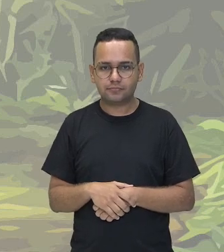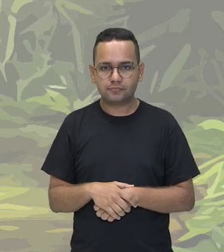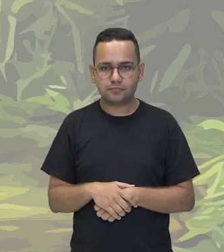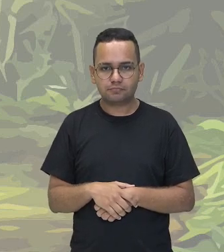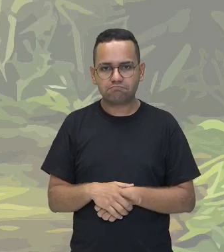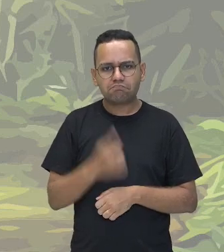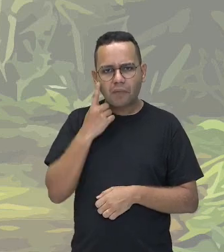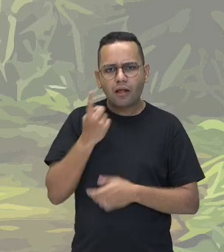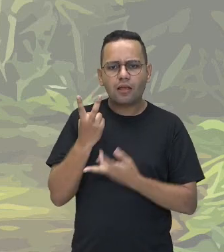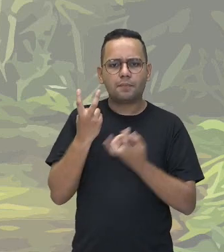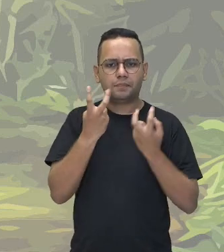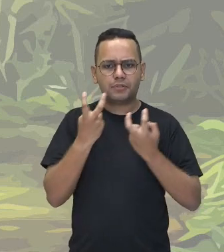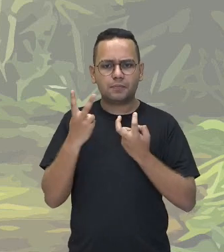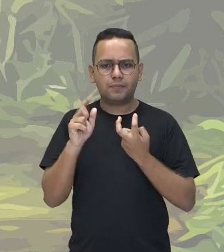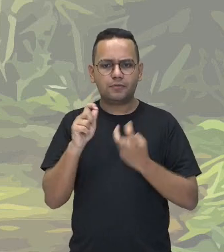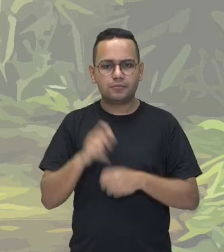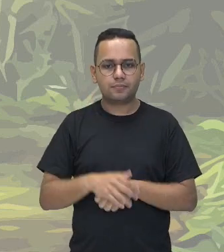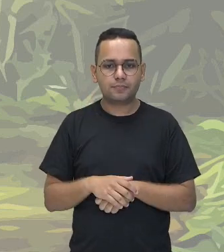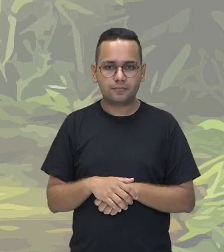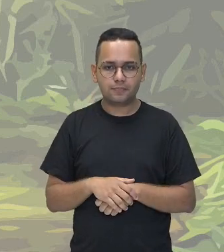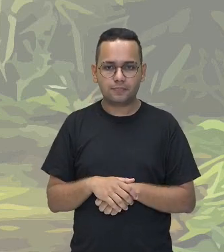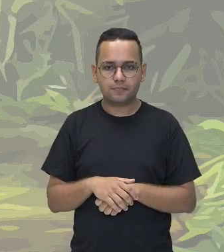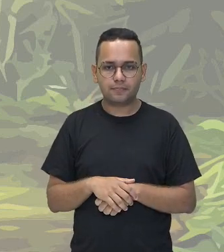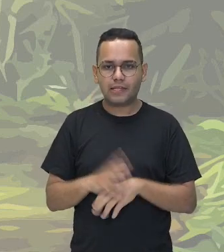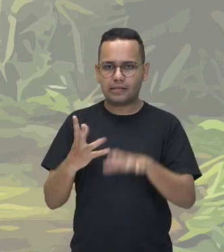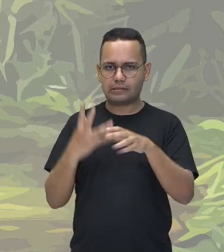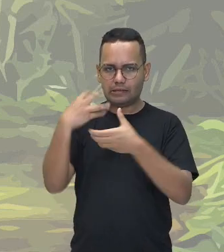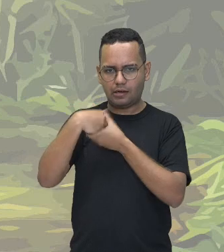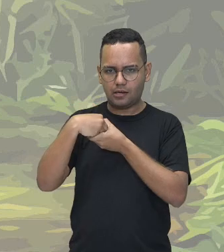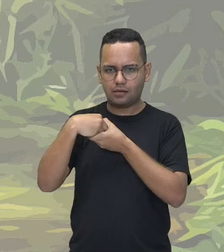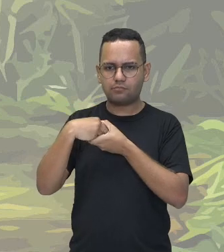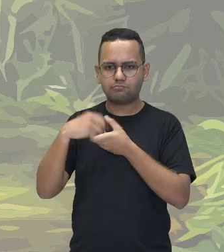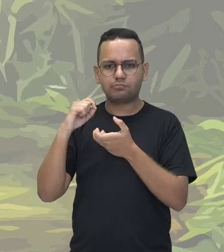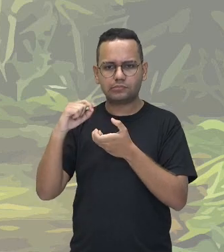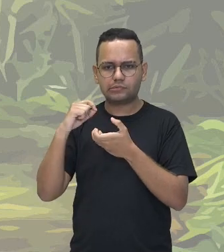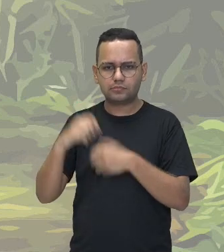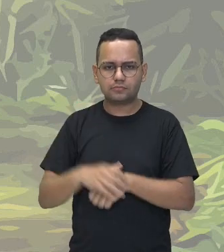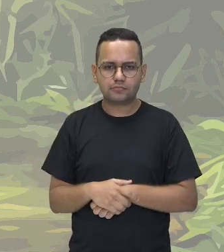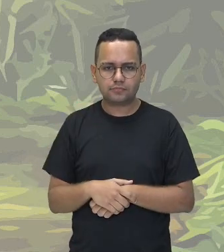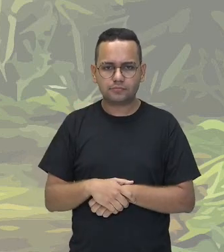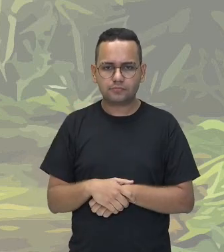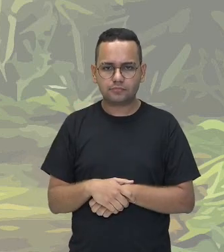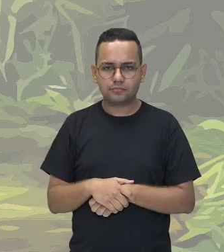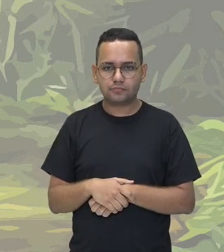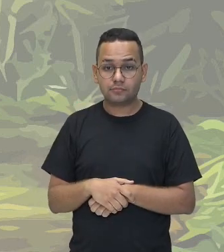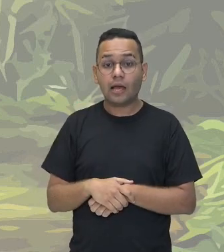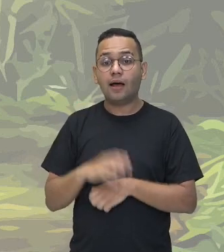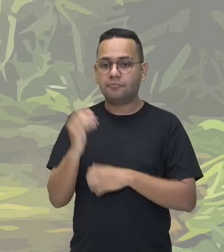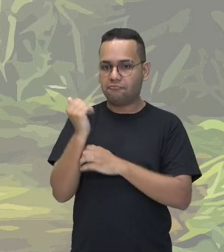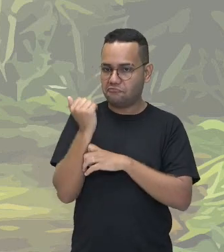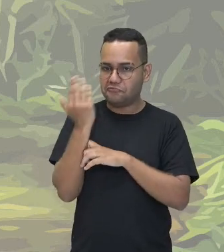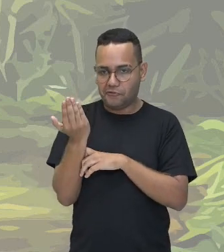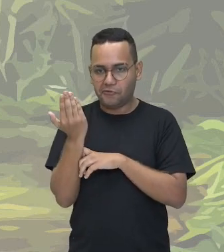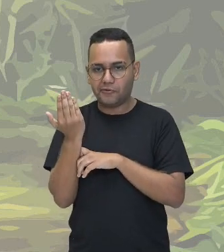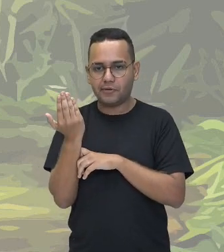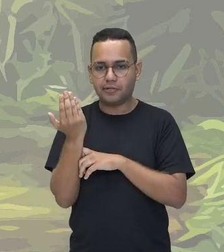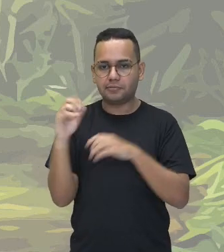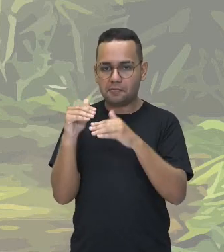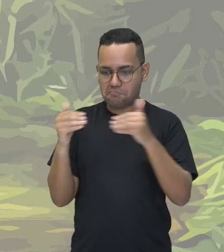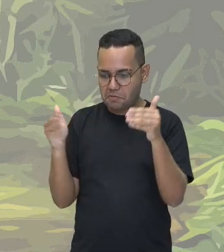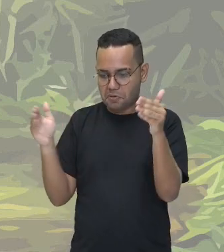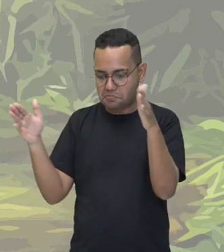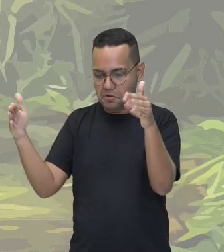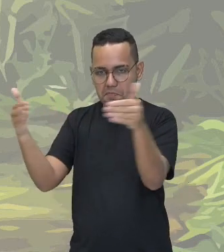consegue observar essa parte externa, né? Mais rígida, é a parede celular, que é uma